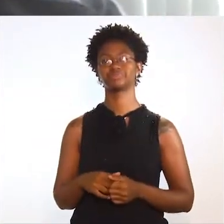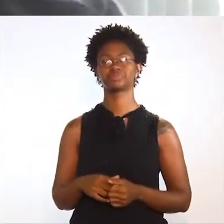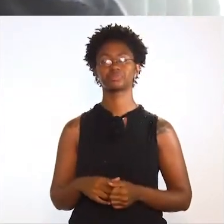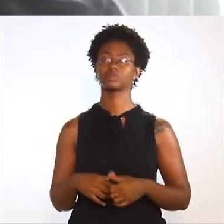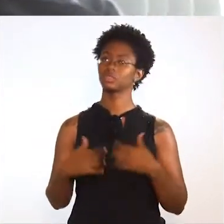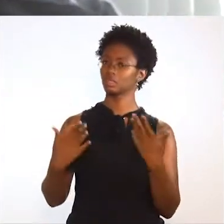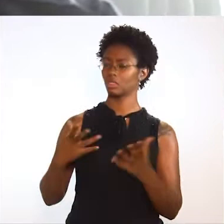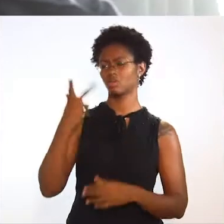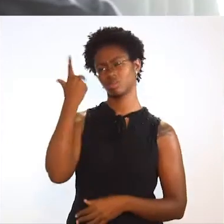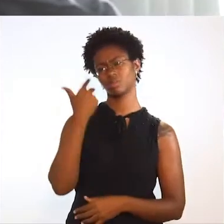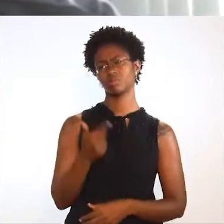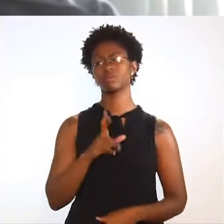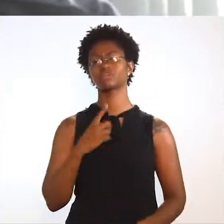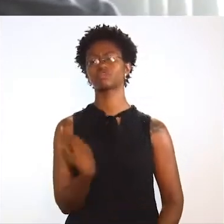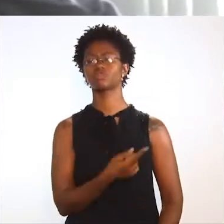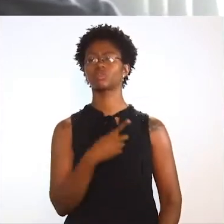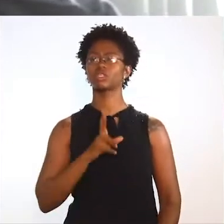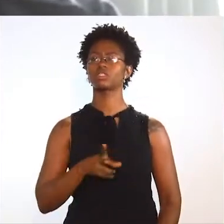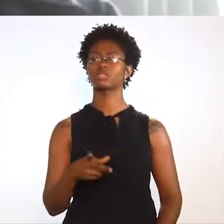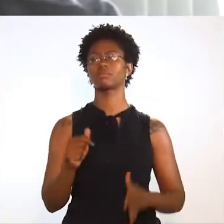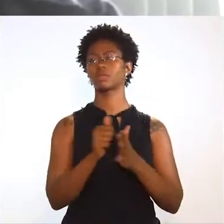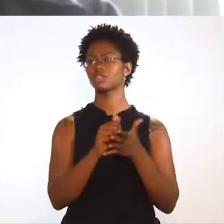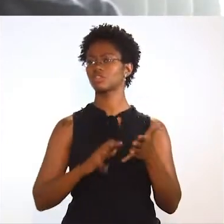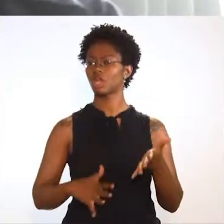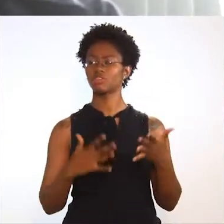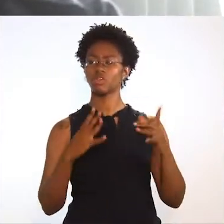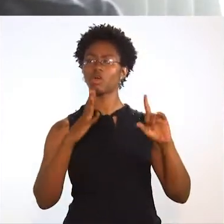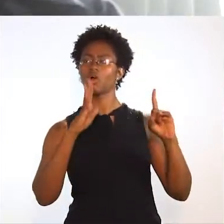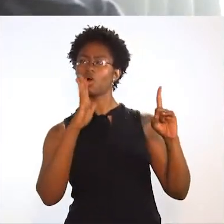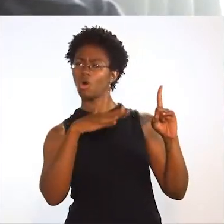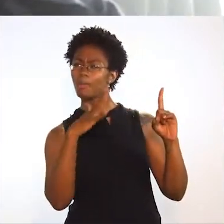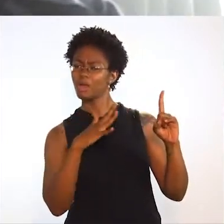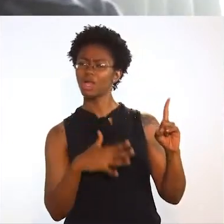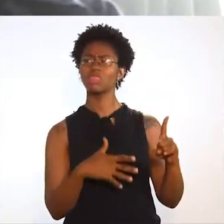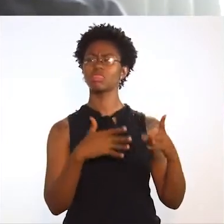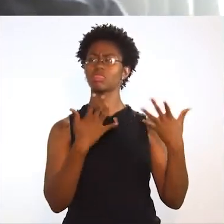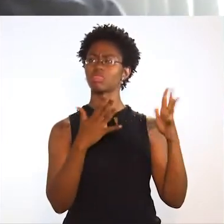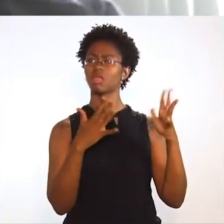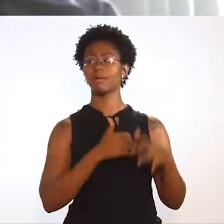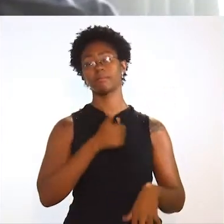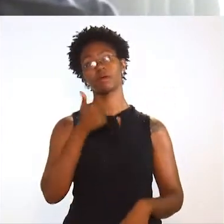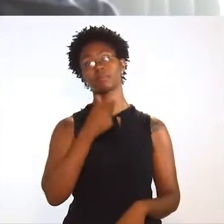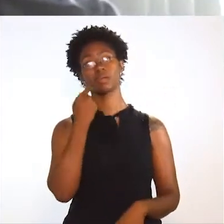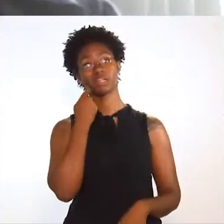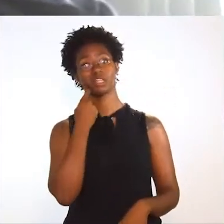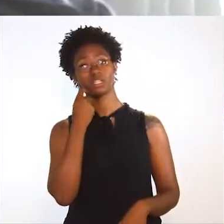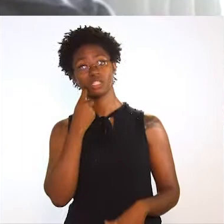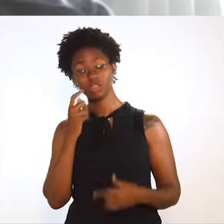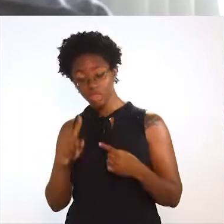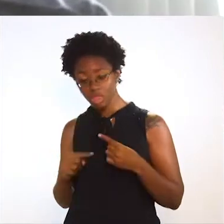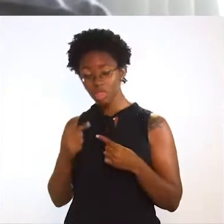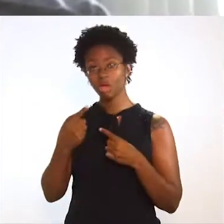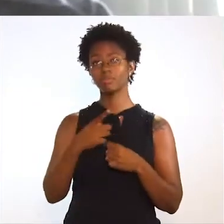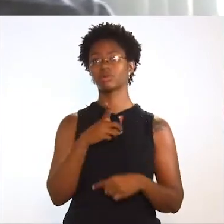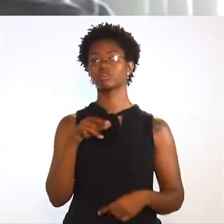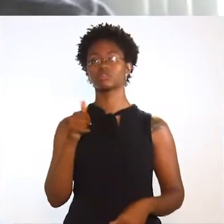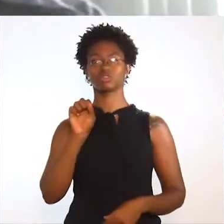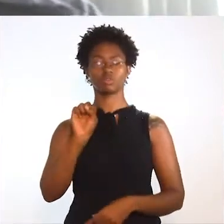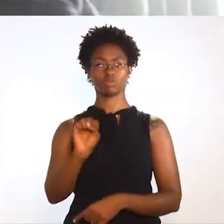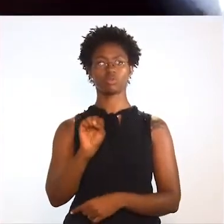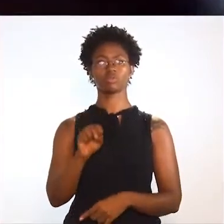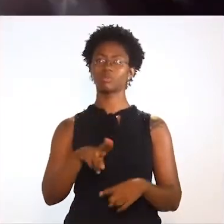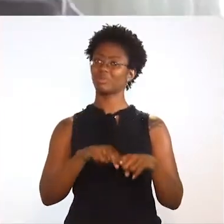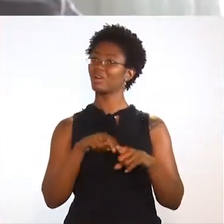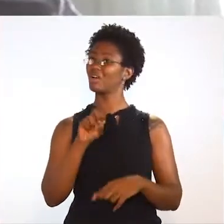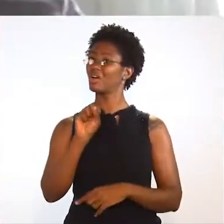Então, normalmente, nós sempre fazemos as nossas atividades de homenagem na primeira sexta após o dia 8, porque no